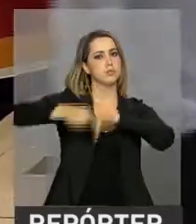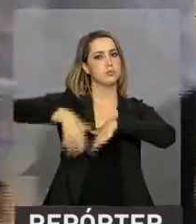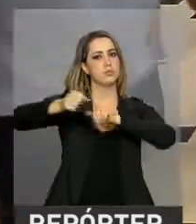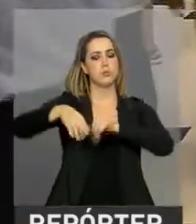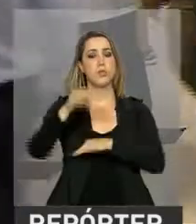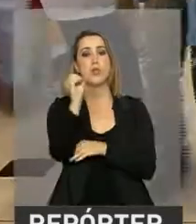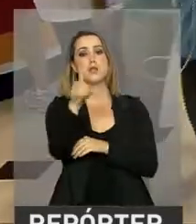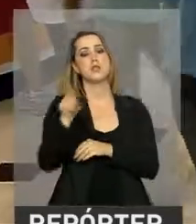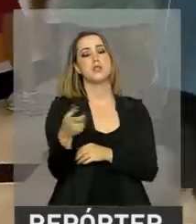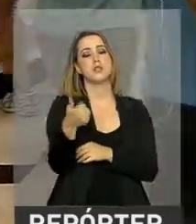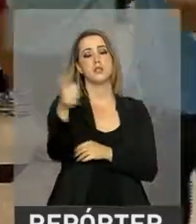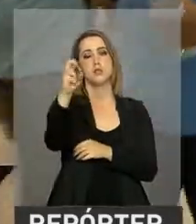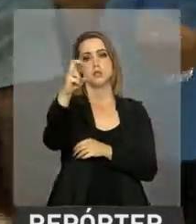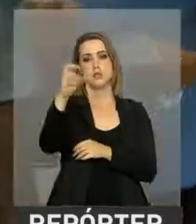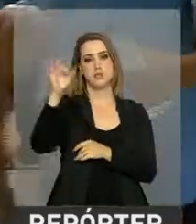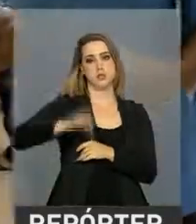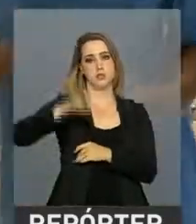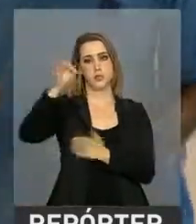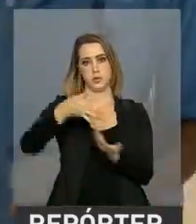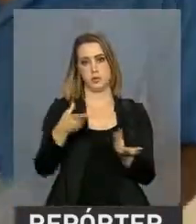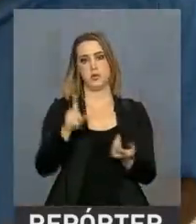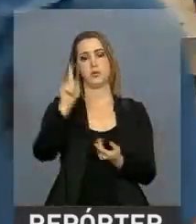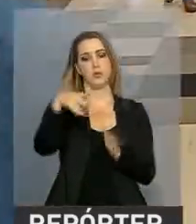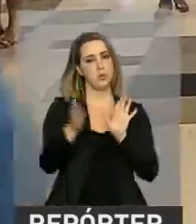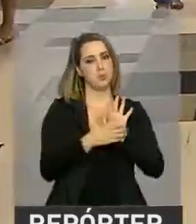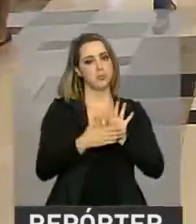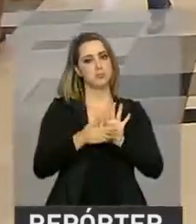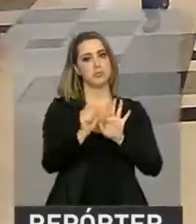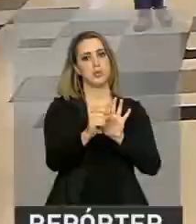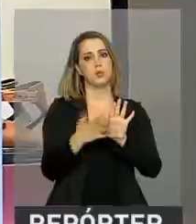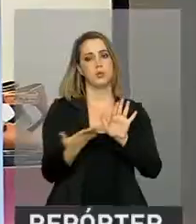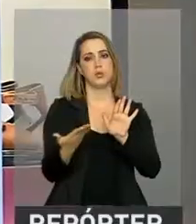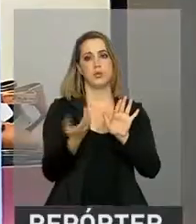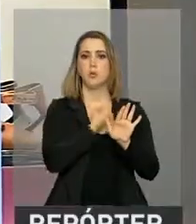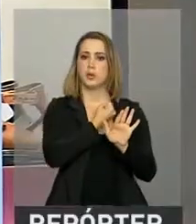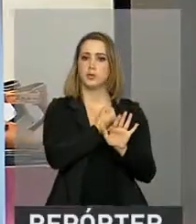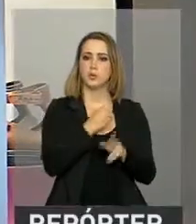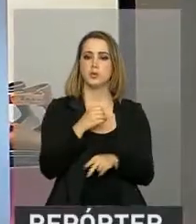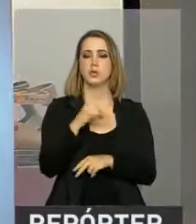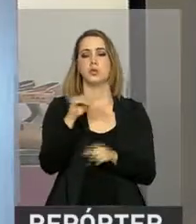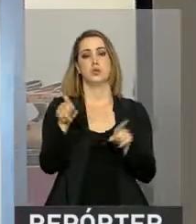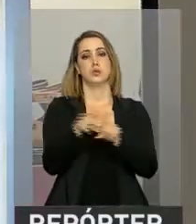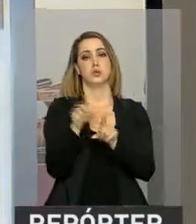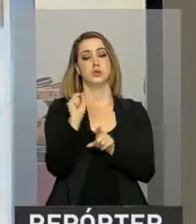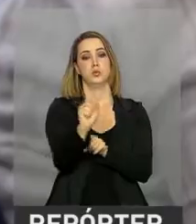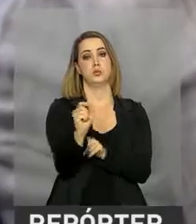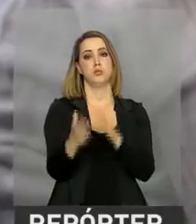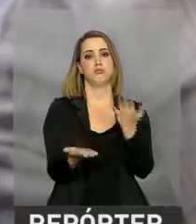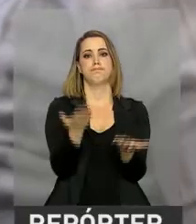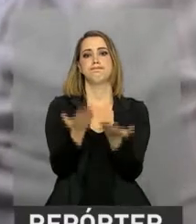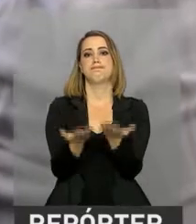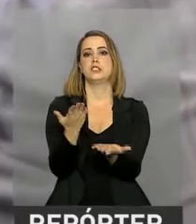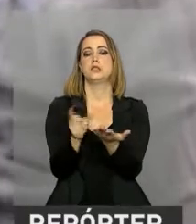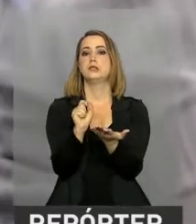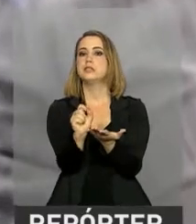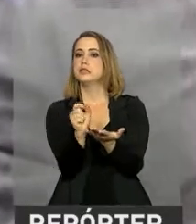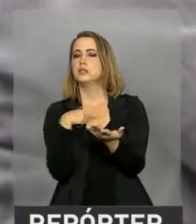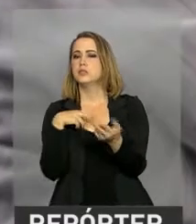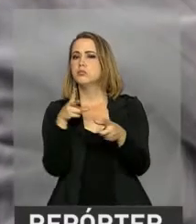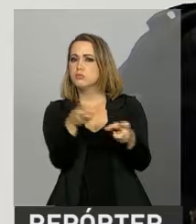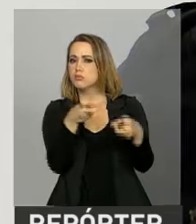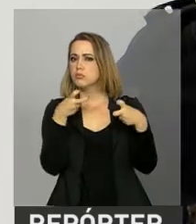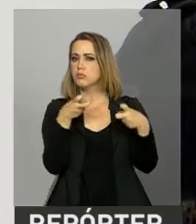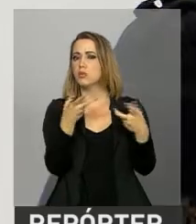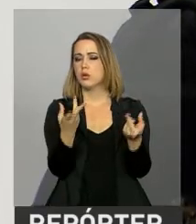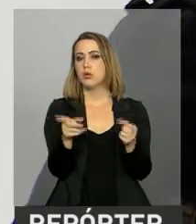de 0,15%. É o que mostra o índice IBCBR, que serve como termômetro e uma prévia